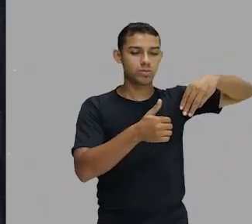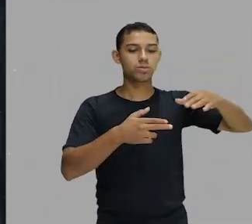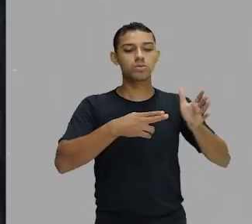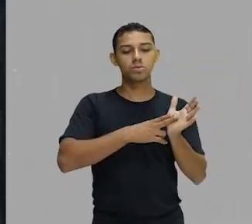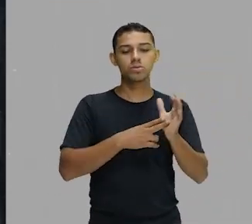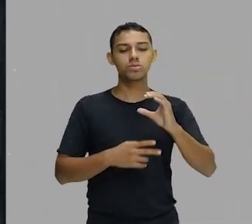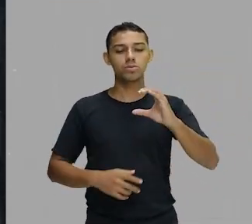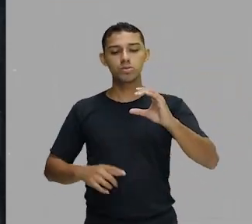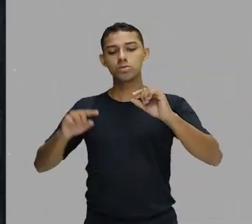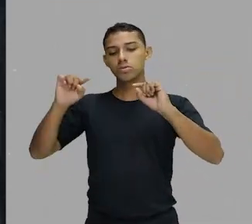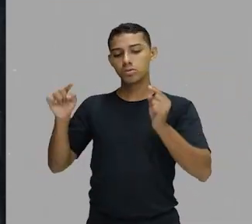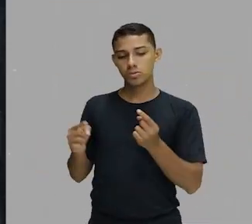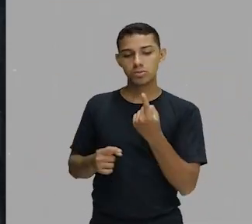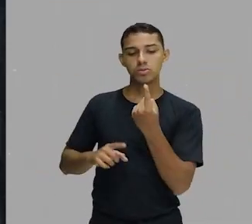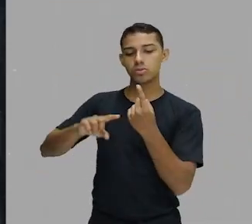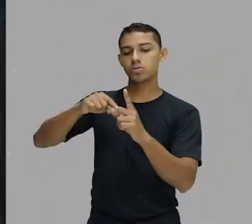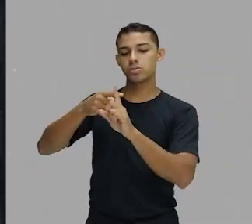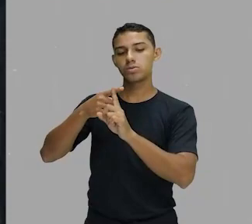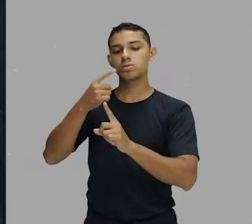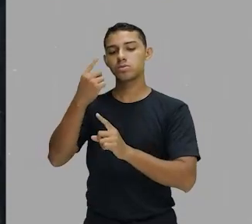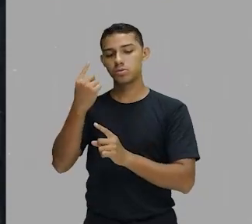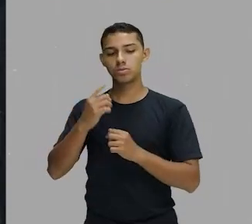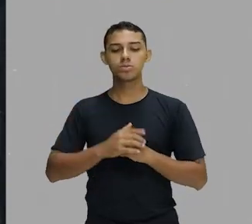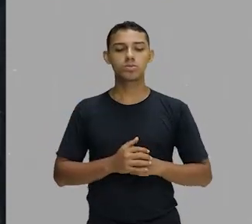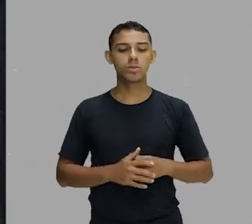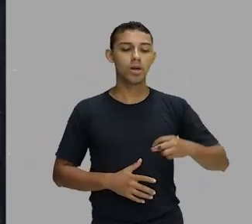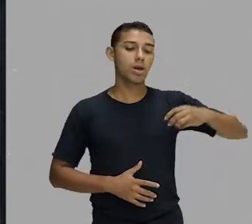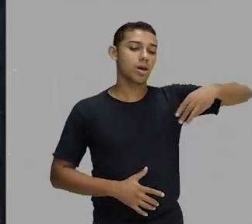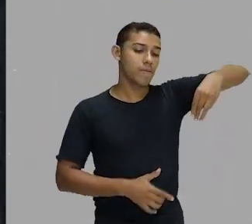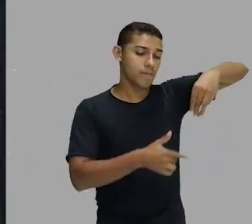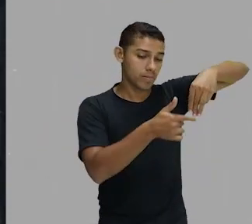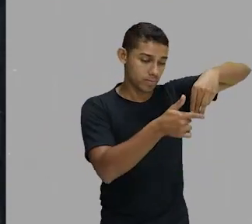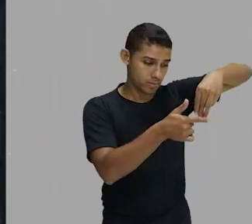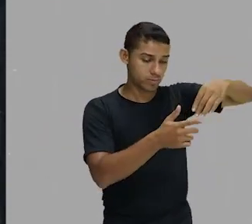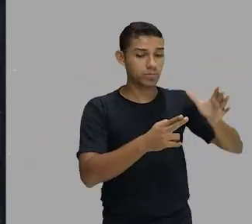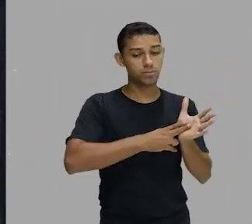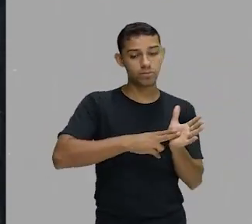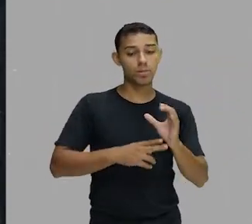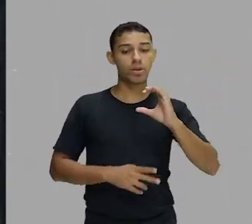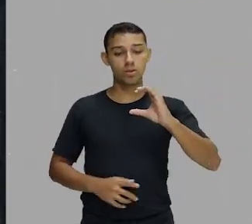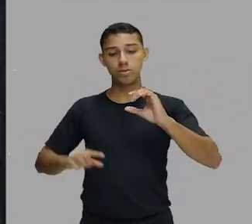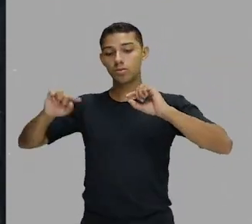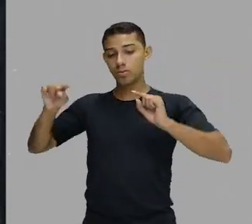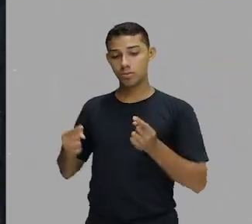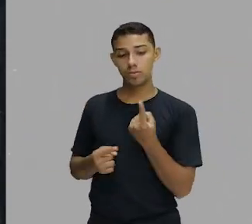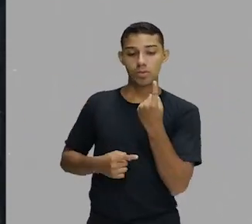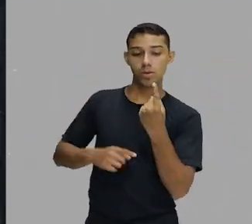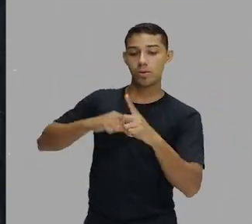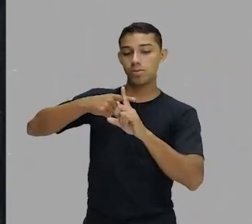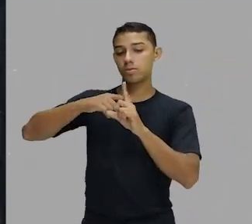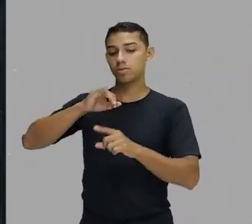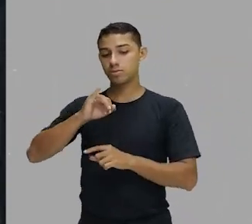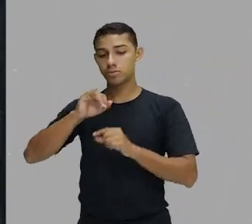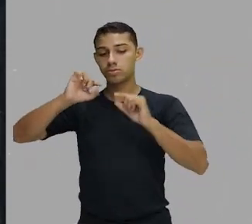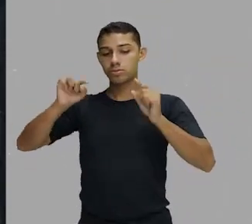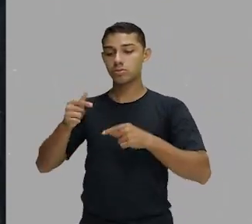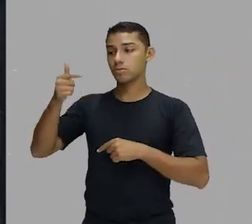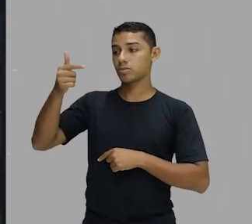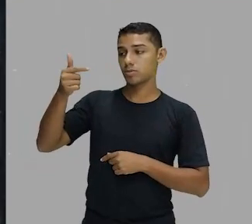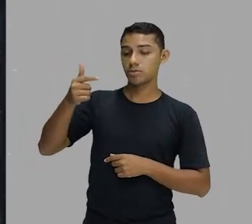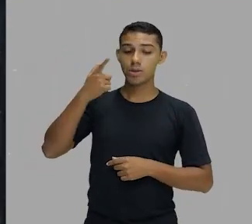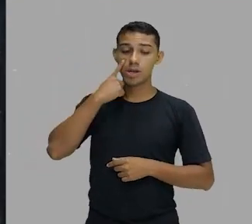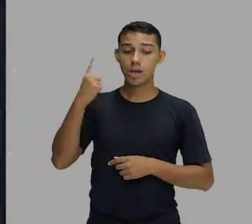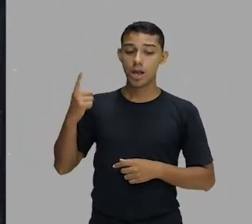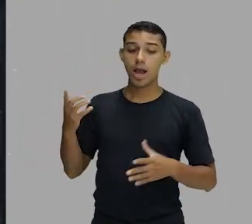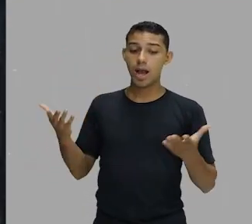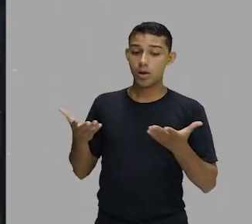taxa. Montante após o segundo mês é capital que multiplica 1 mais taxa ao quadrado. Perceba as